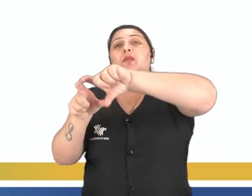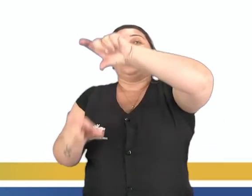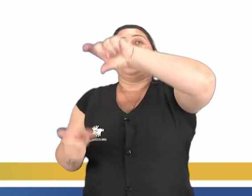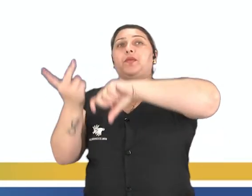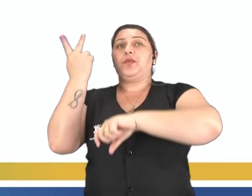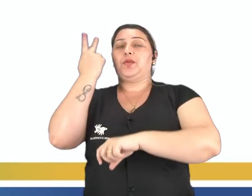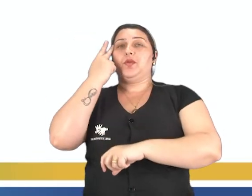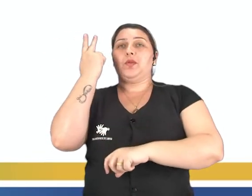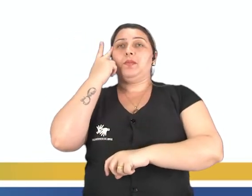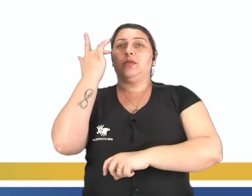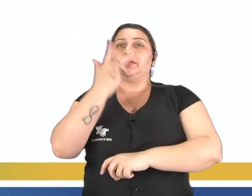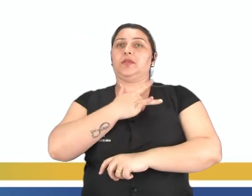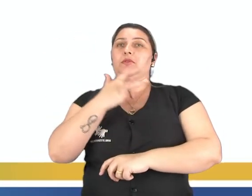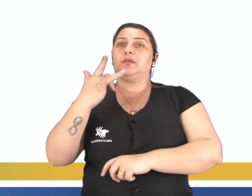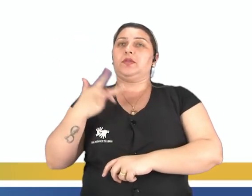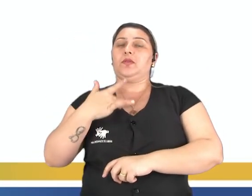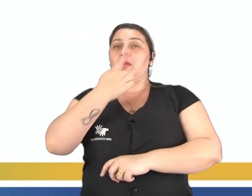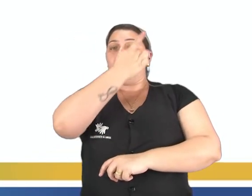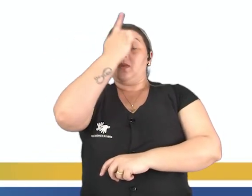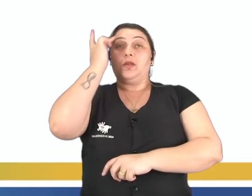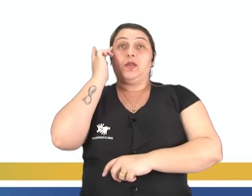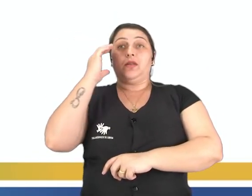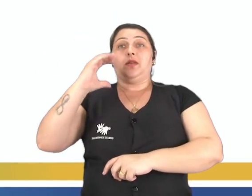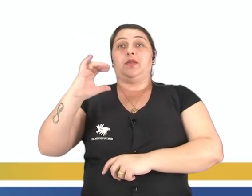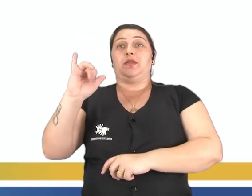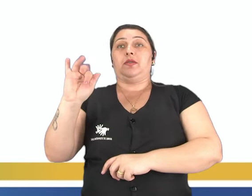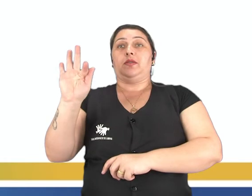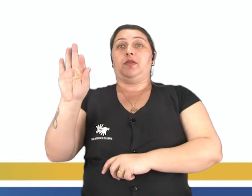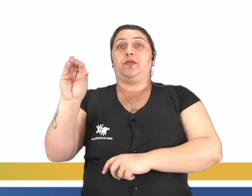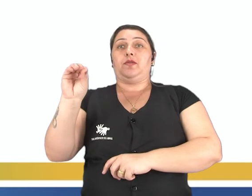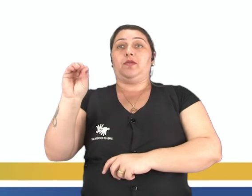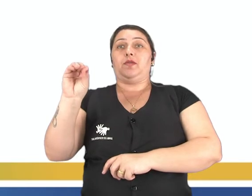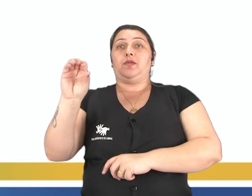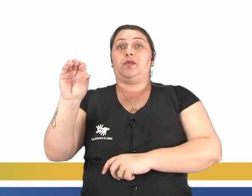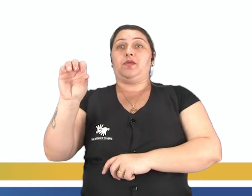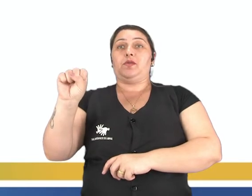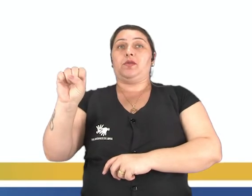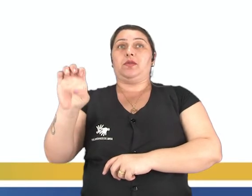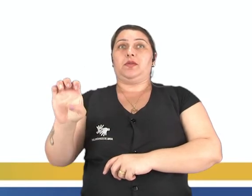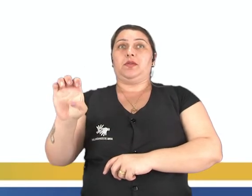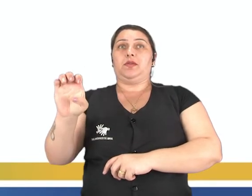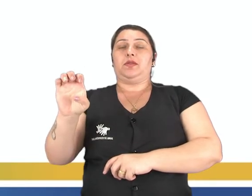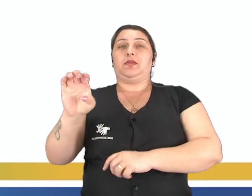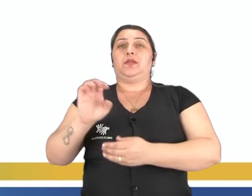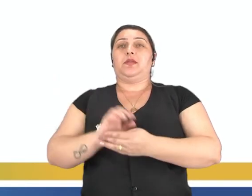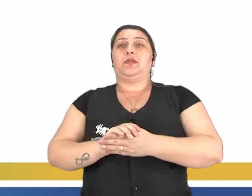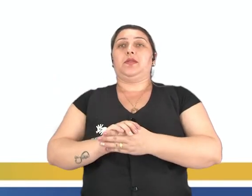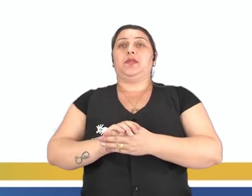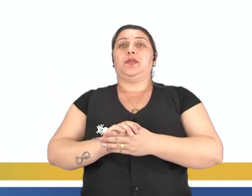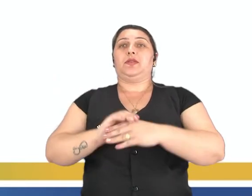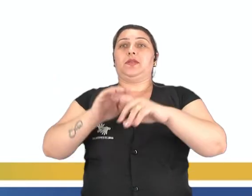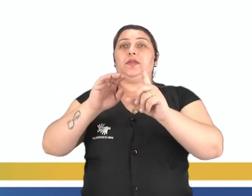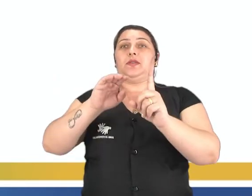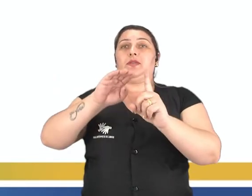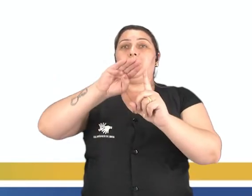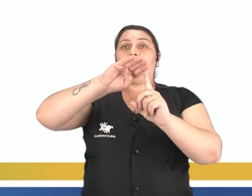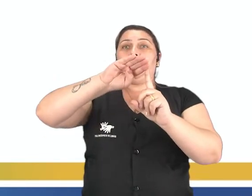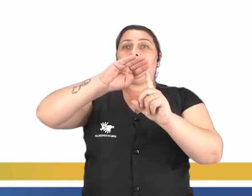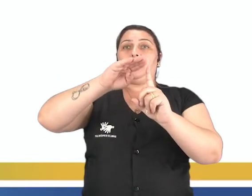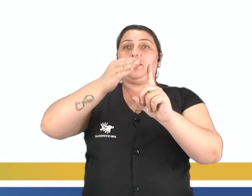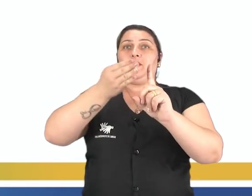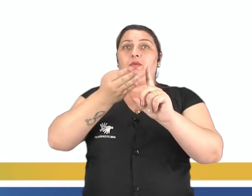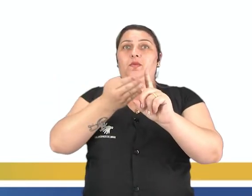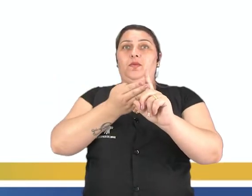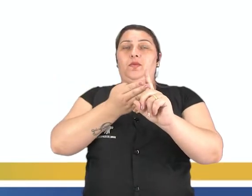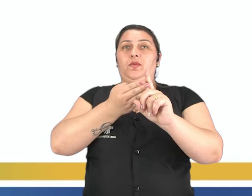normal, saudável, e uma pessoa com cifose, né, que ela fica com essa curvatura que seria normal, ela fica bem